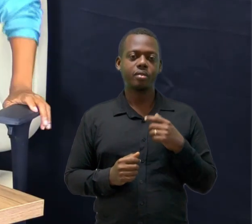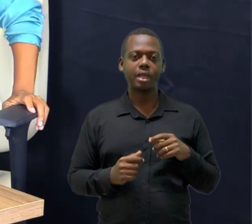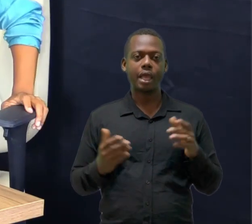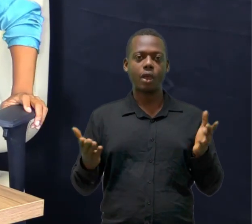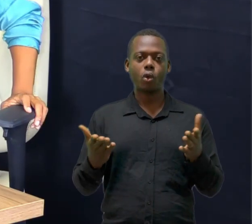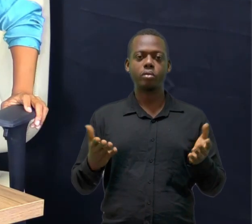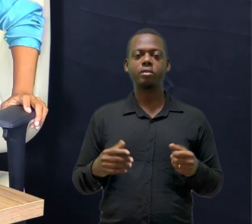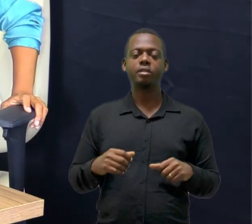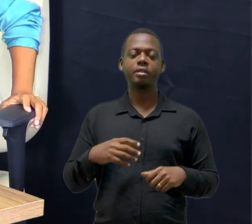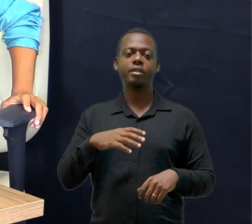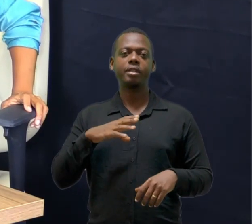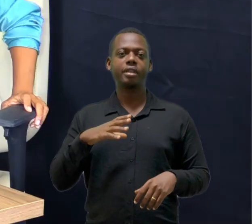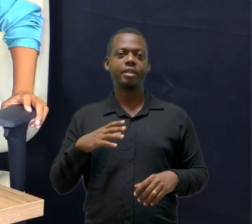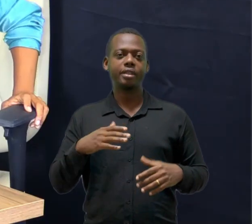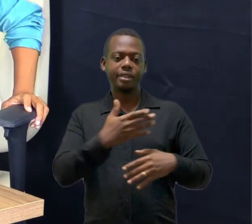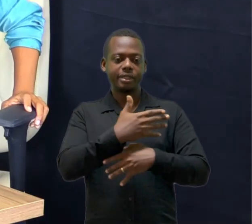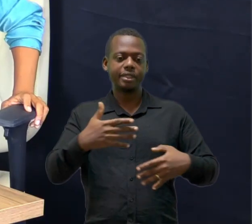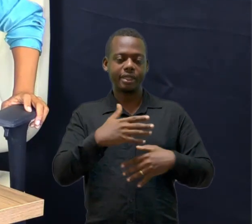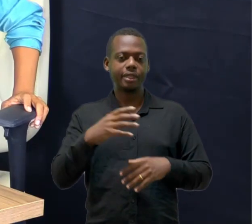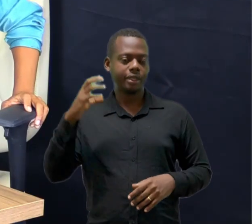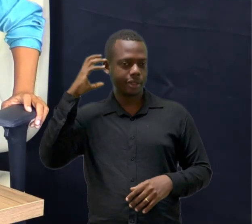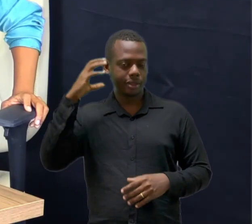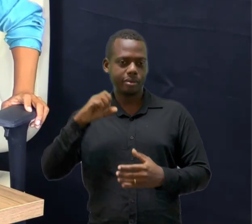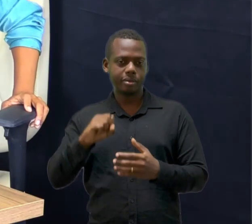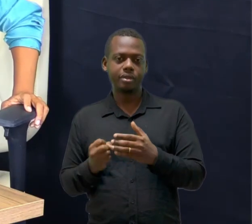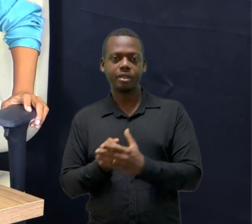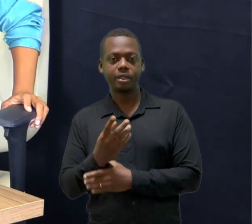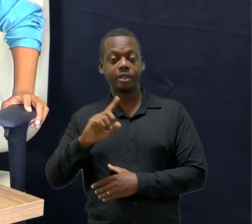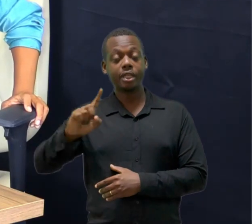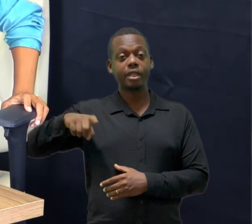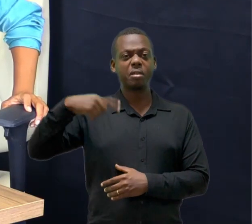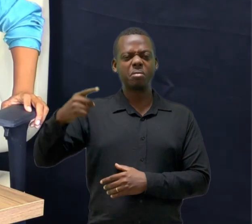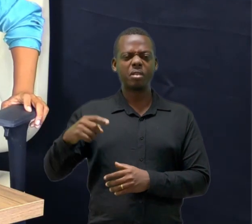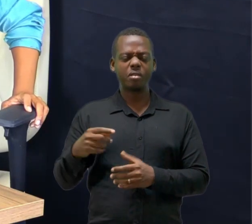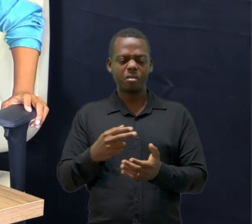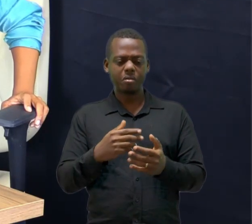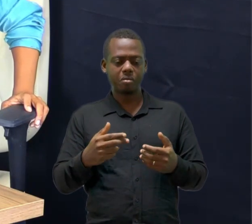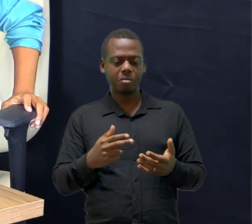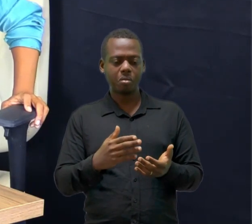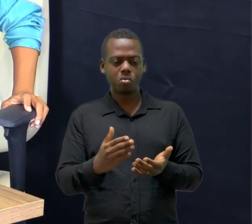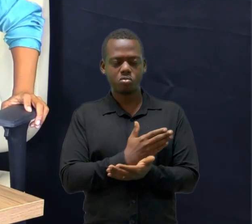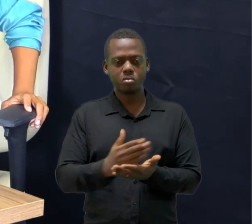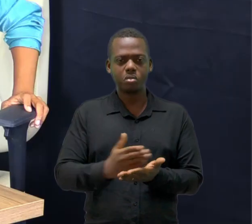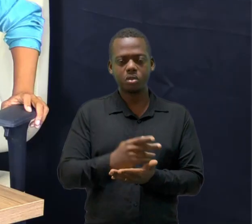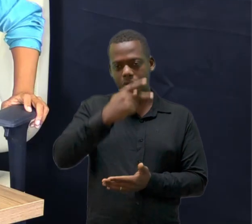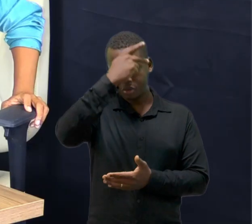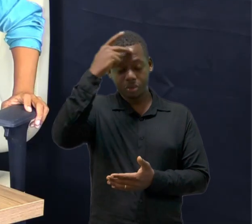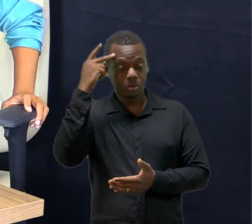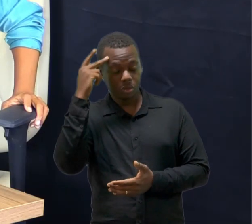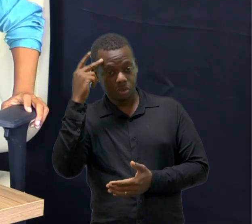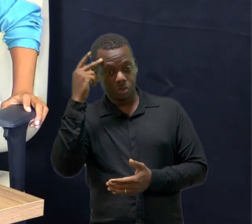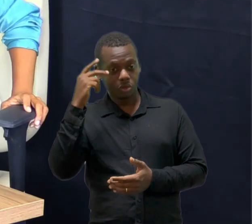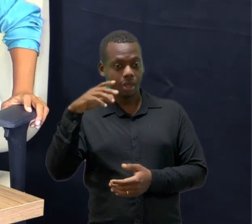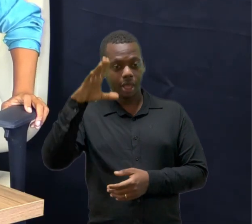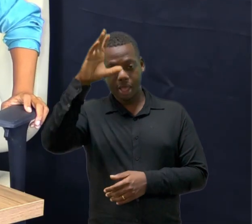aqui na nossa cidade. Vai sim. Depois em desse breve. podcast aqui vai ter um grande breve. despertar, porque existem muitas pessoas aprendendo Libras, né? E outras desistindo, porque